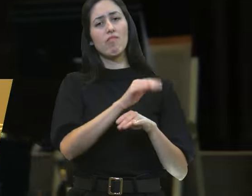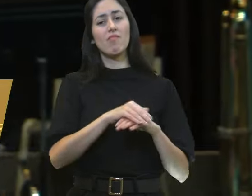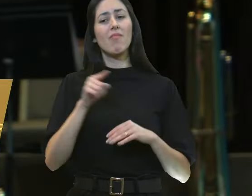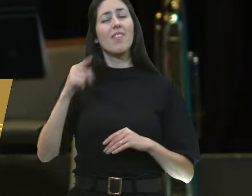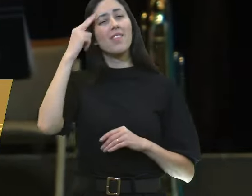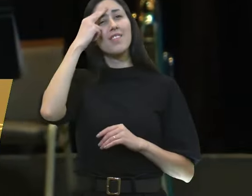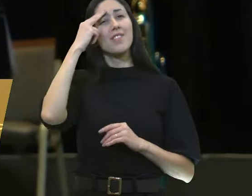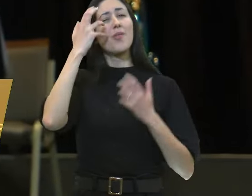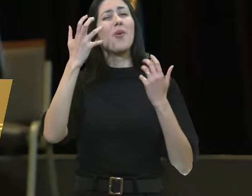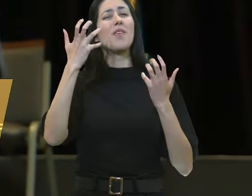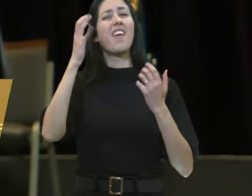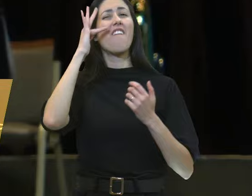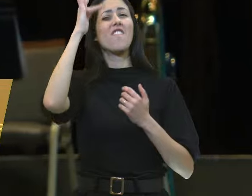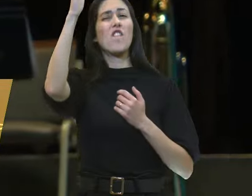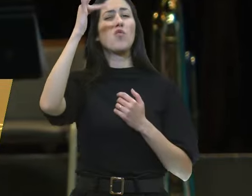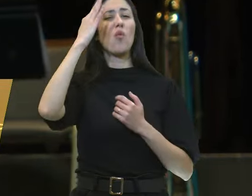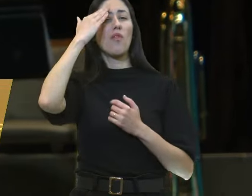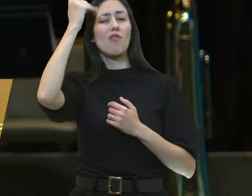jogar futebol.